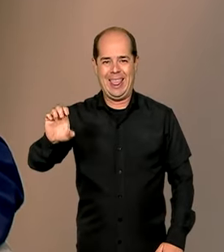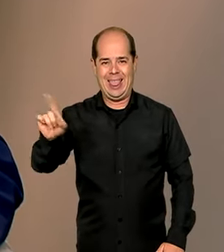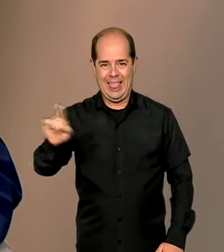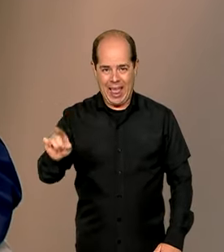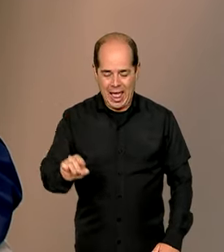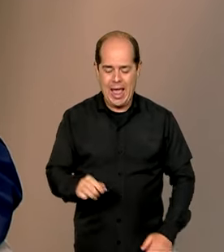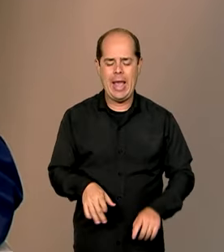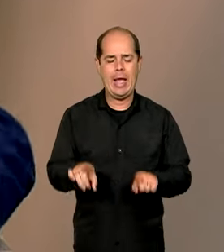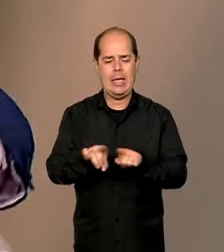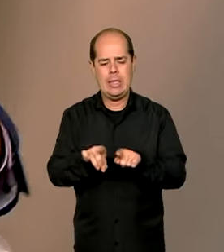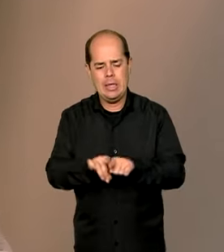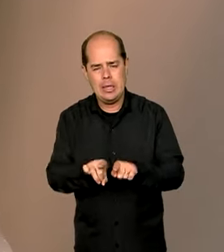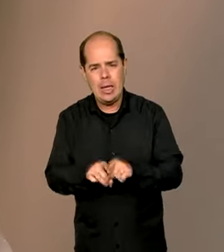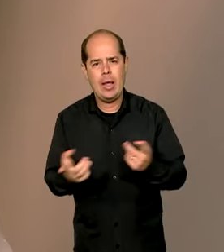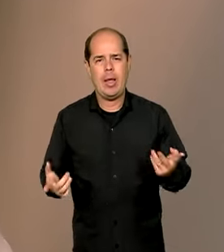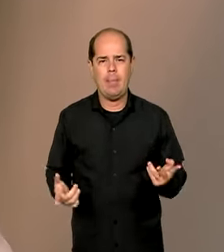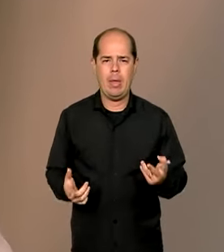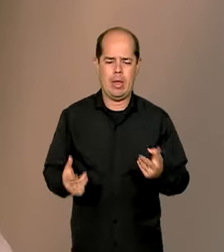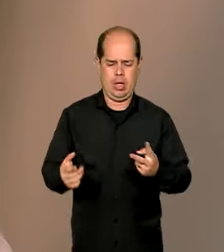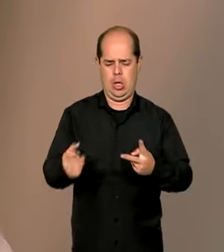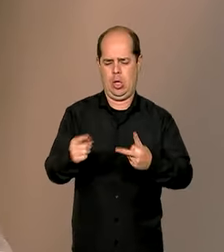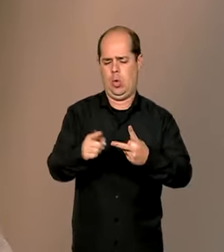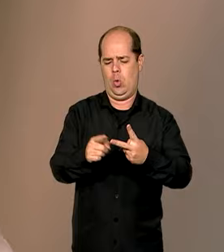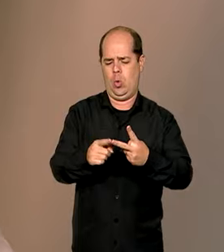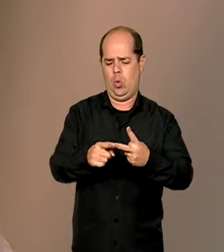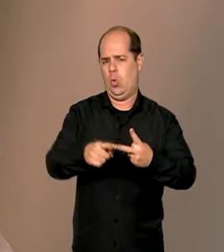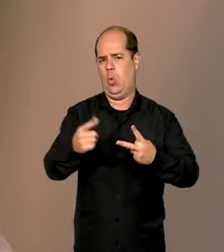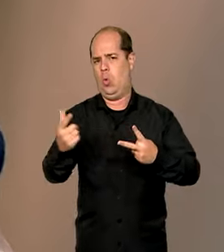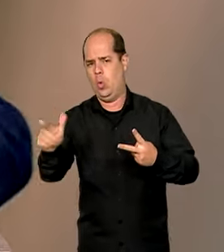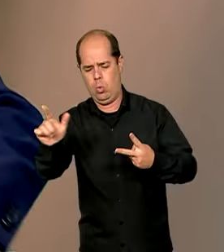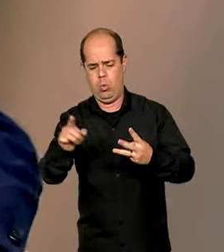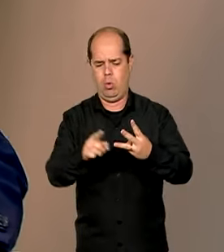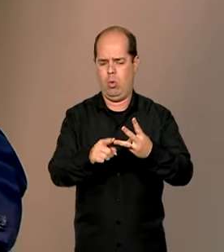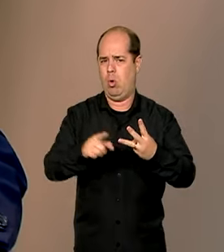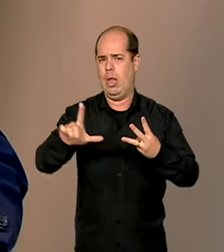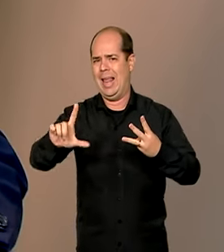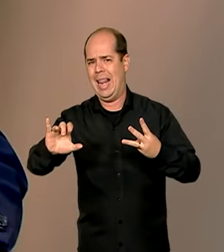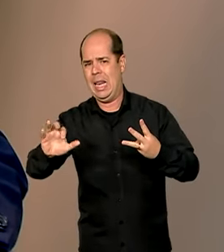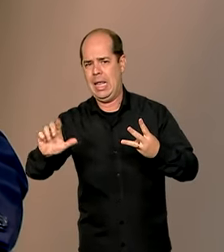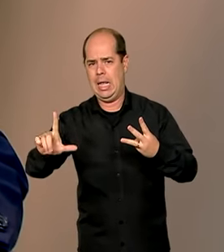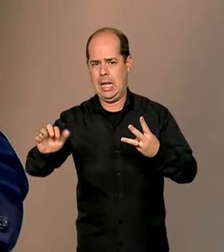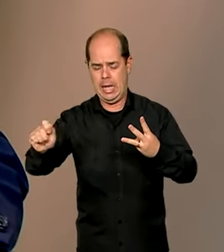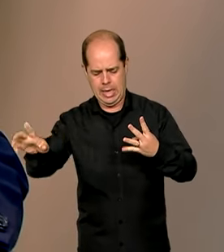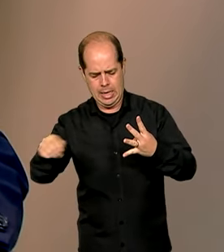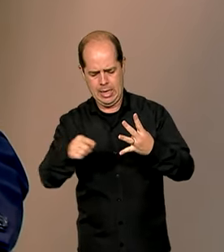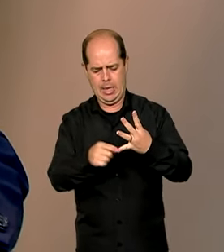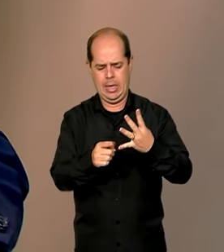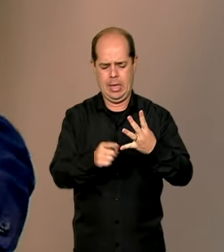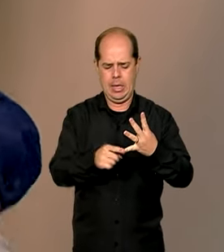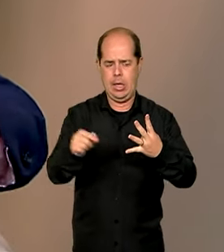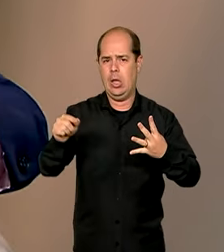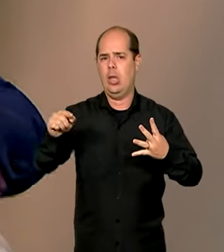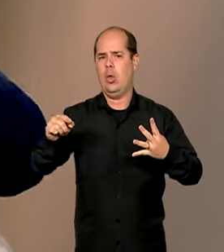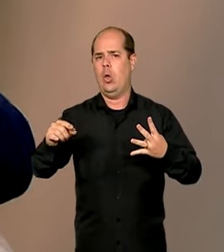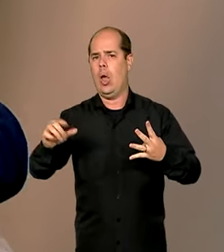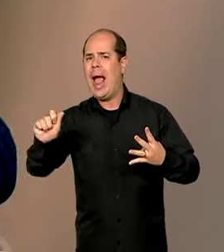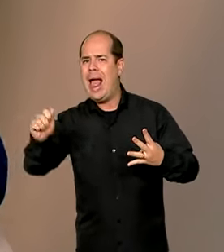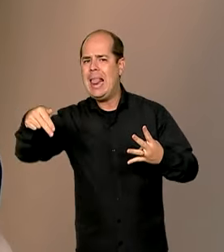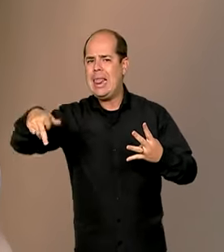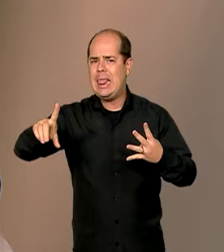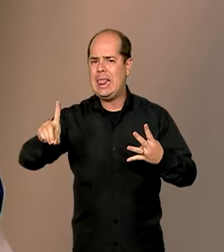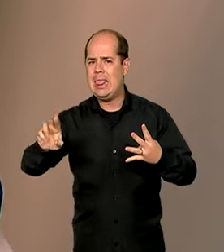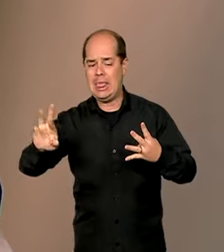Defesa Civil, a nossa equipe lá, Lília, da Segurança Alimentar, o André Quintão, do Cadastro Único, ou seja, são